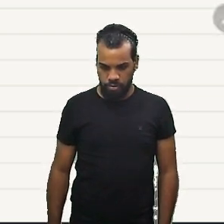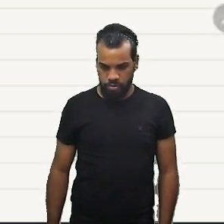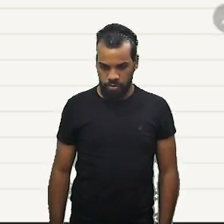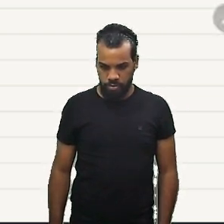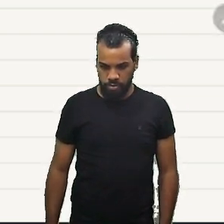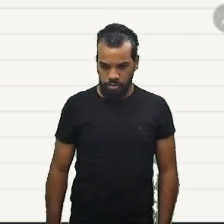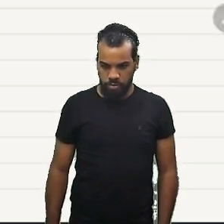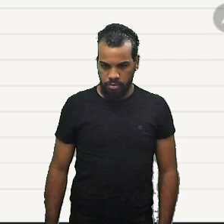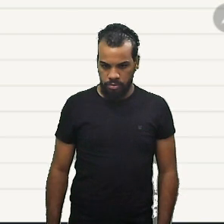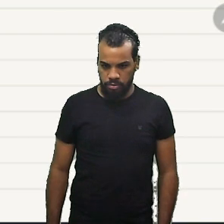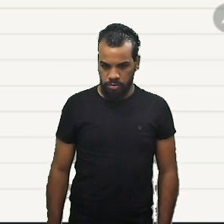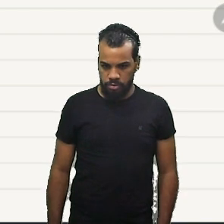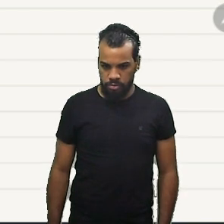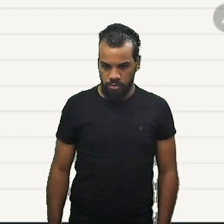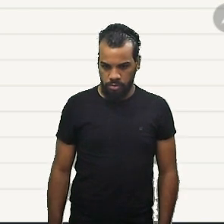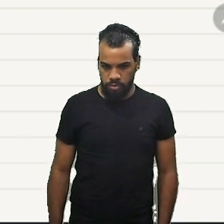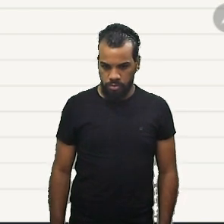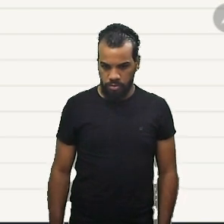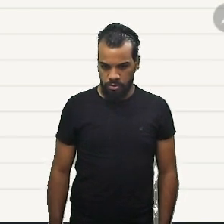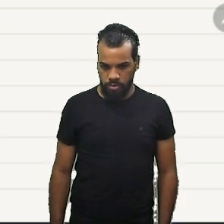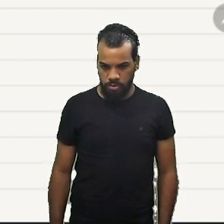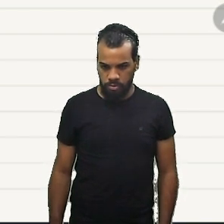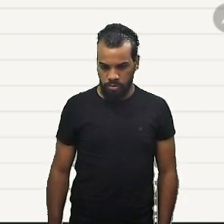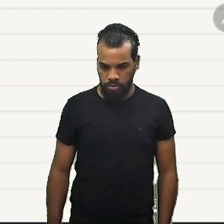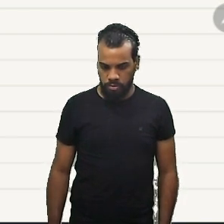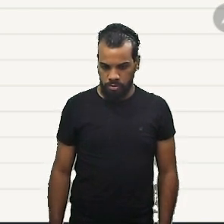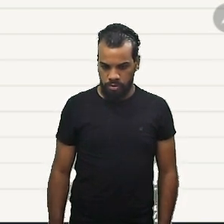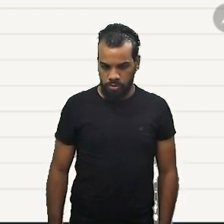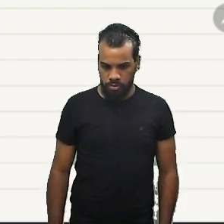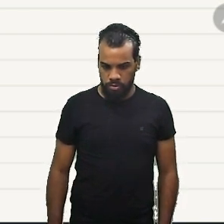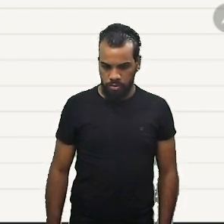é uma teoria que a gente chama assim, ó, de teoria